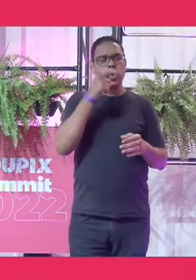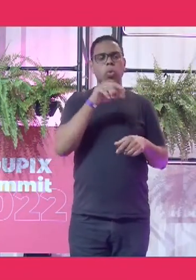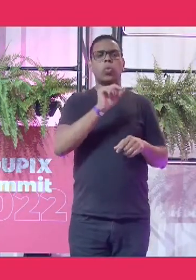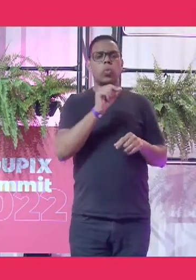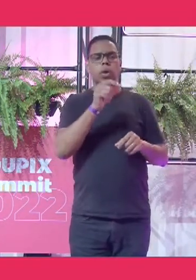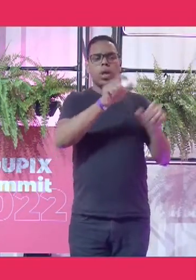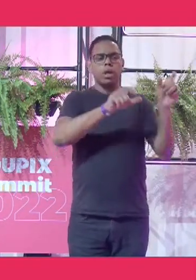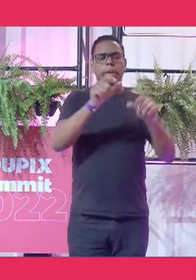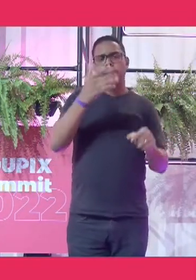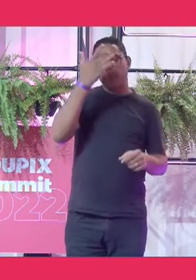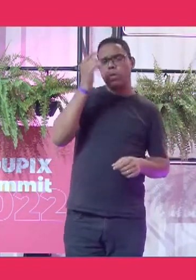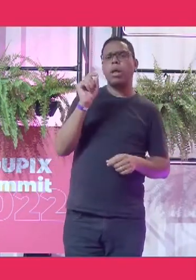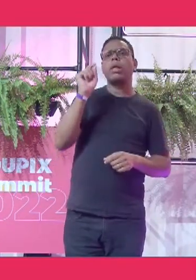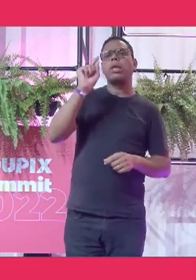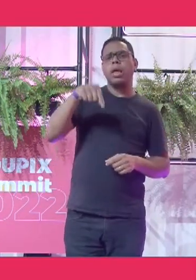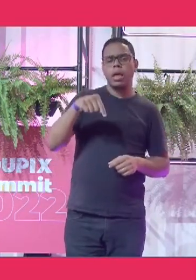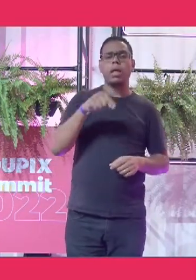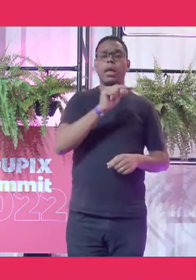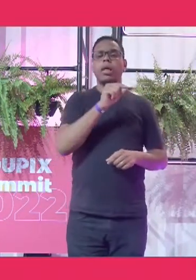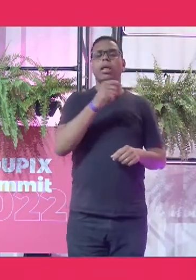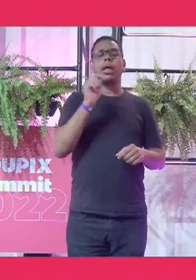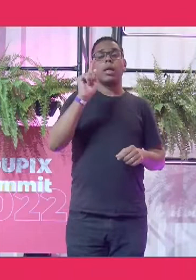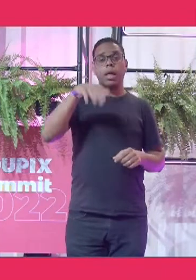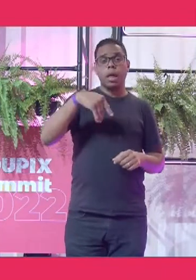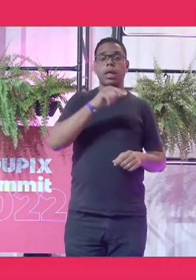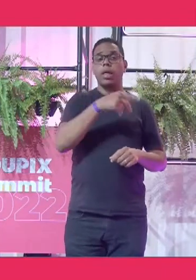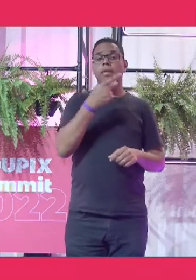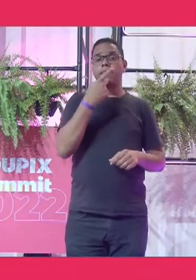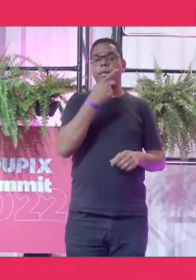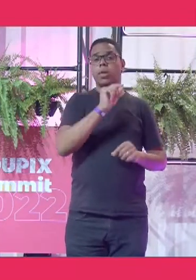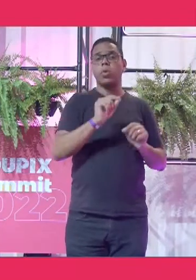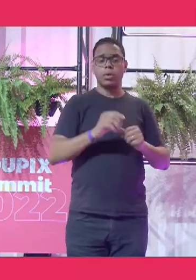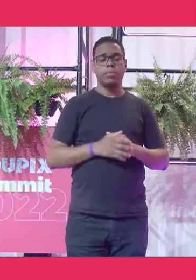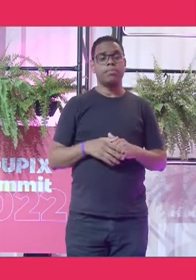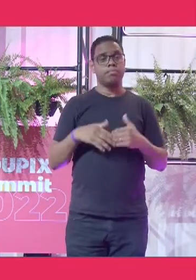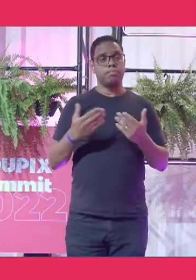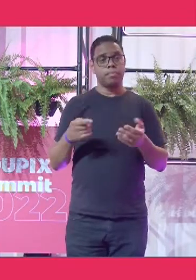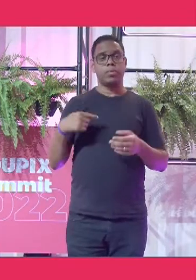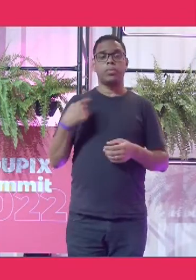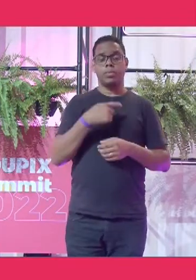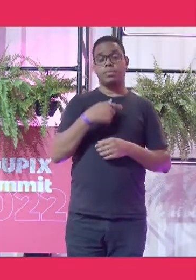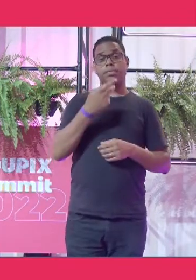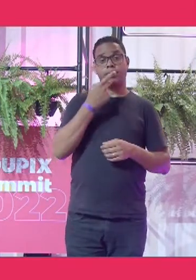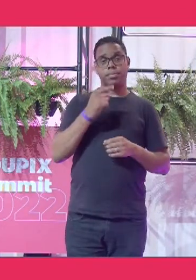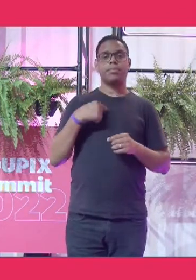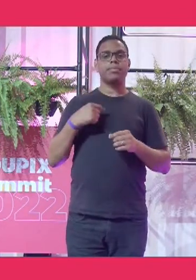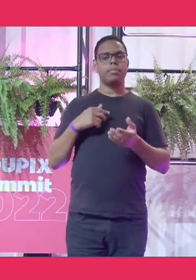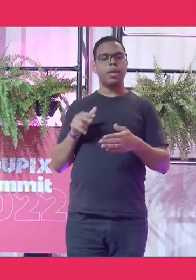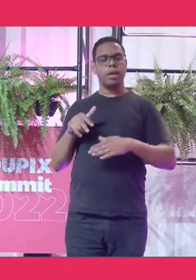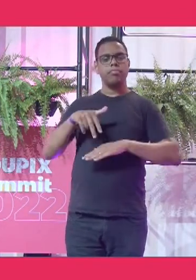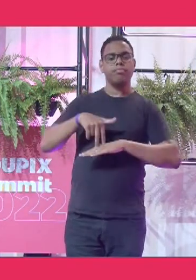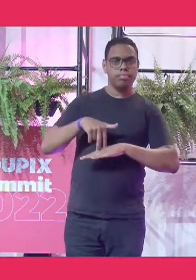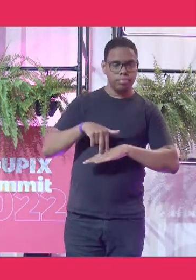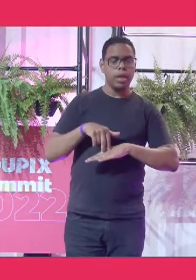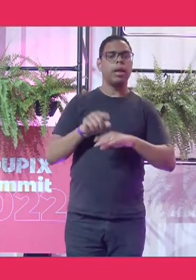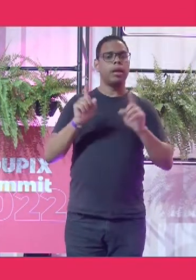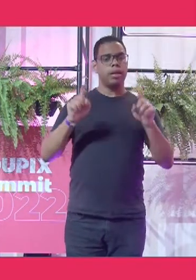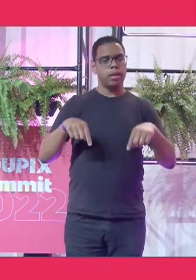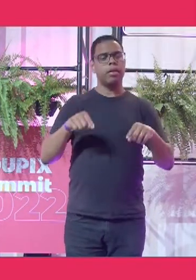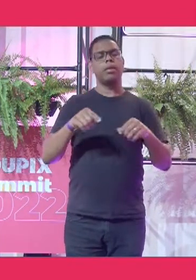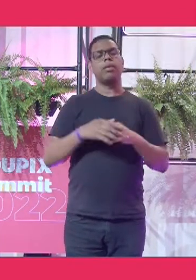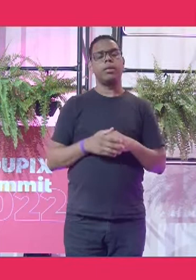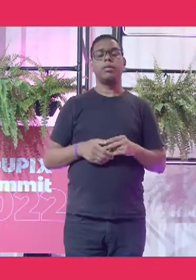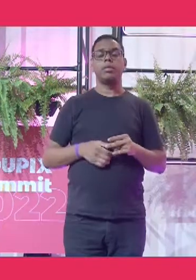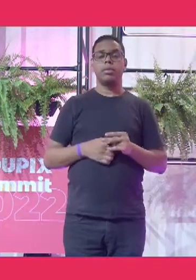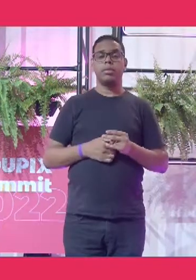Quem são essas pessoas? O que elas estão falando? Sim. Nossa, a gente traz muito isso, desse protagonismo. Tipo,